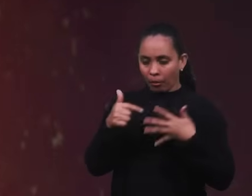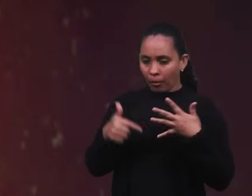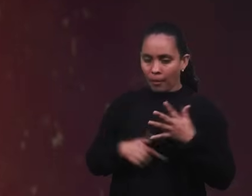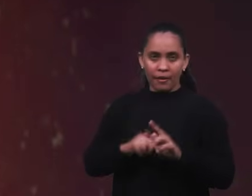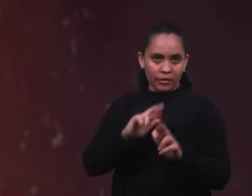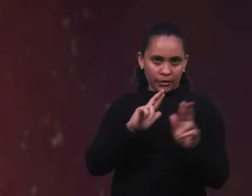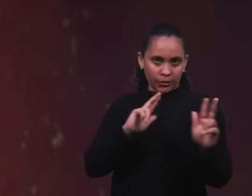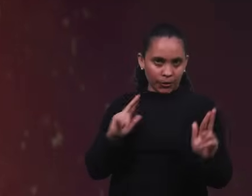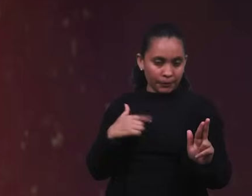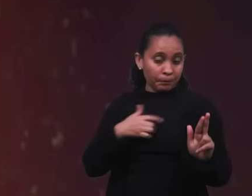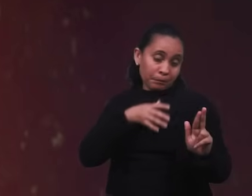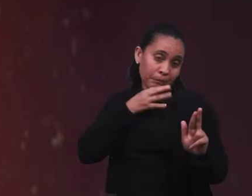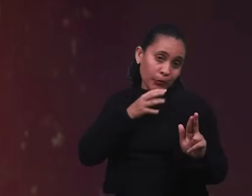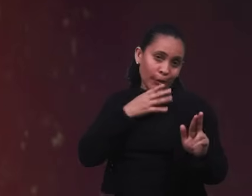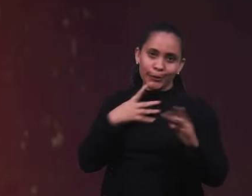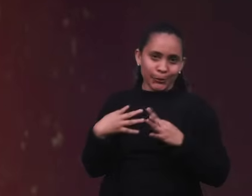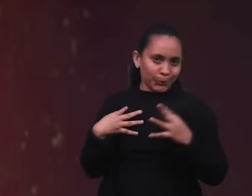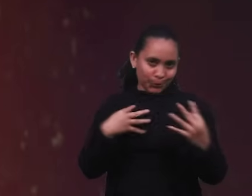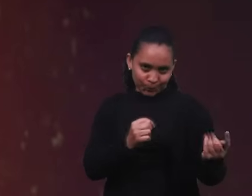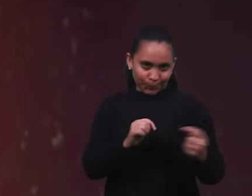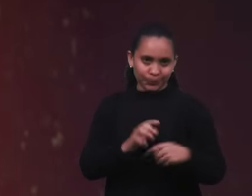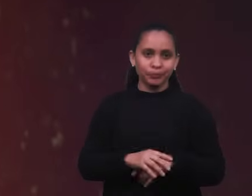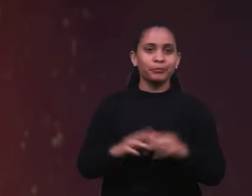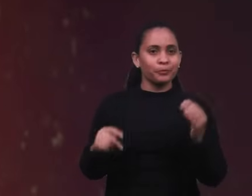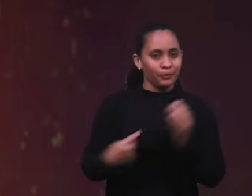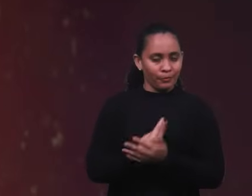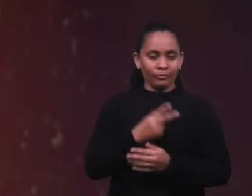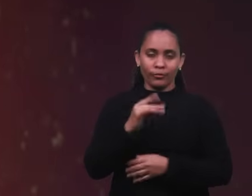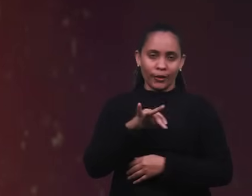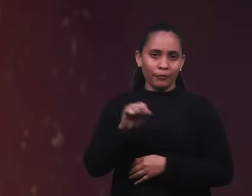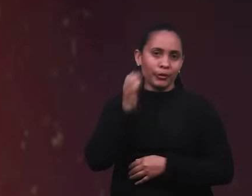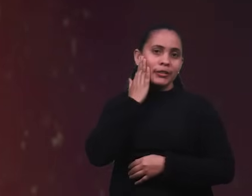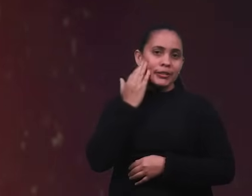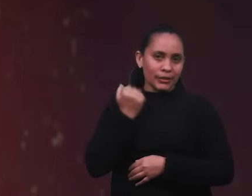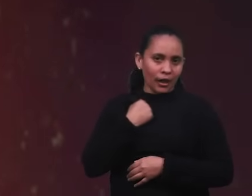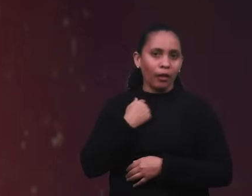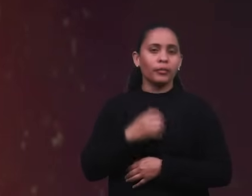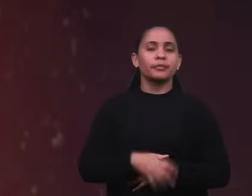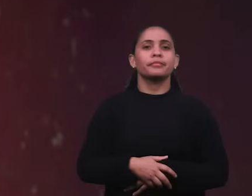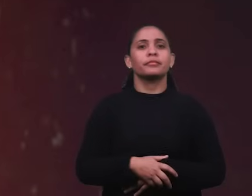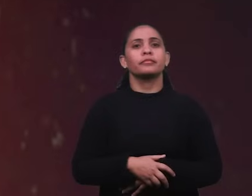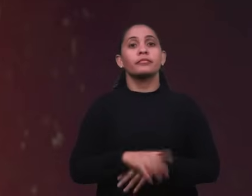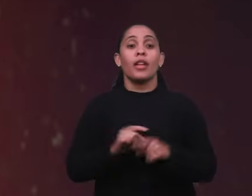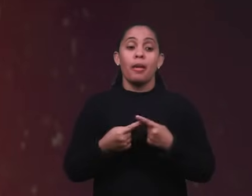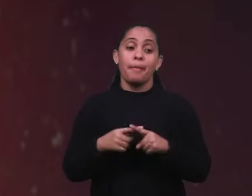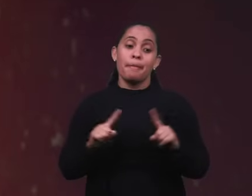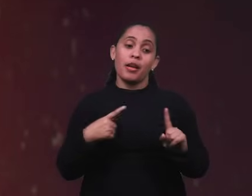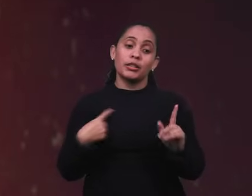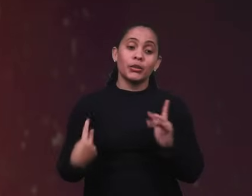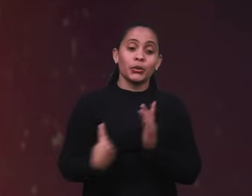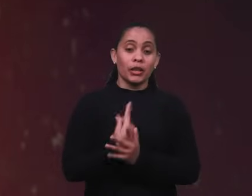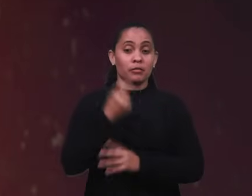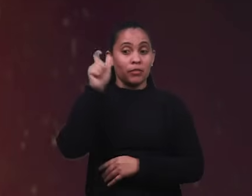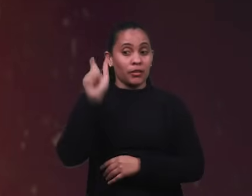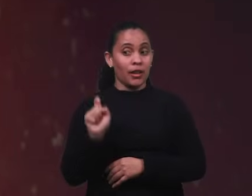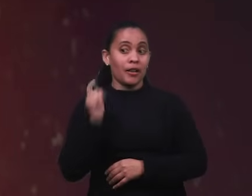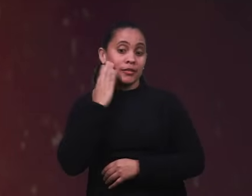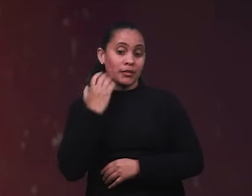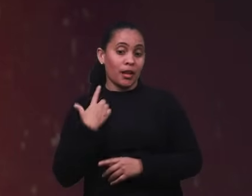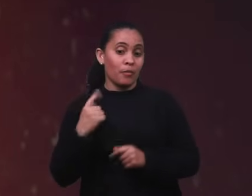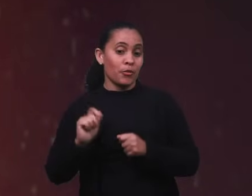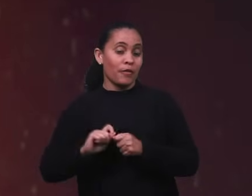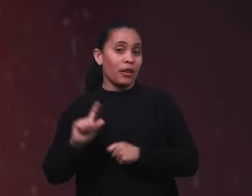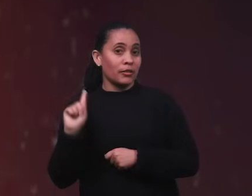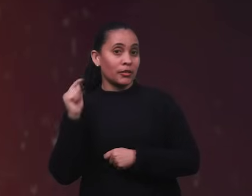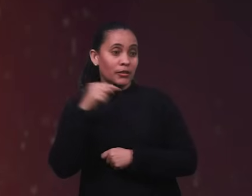assuntos. Então ele conhece todos os passos que vai acontecer ali, ele já sabe o que vai acontecer. Mas o fato dele saber o que vai acontecer, ele não